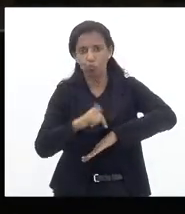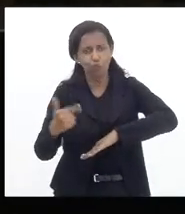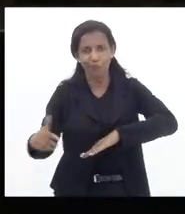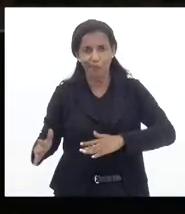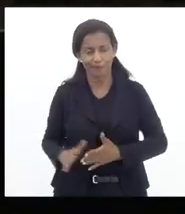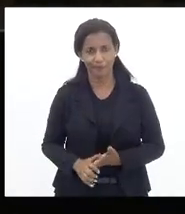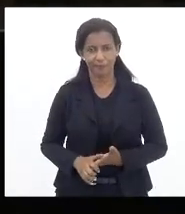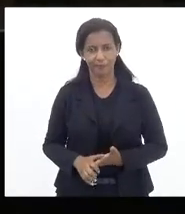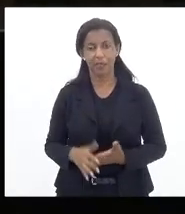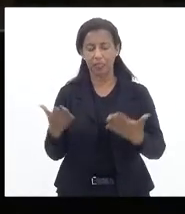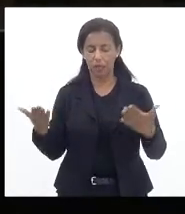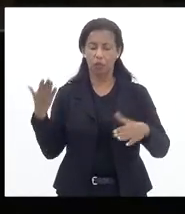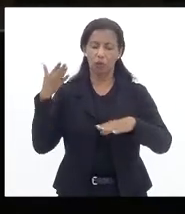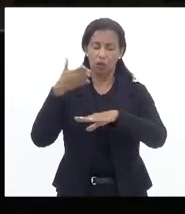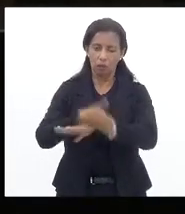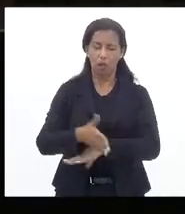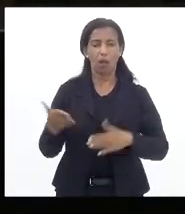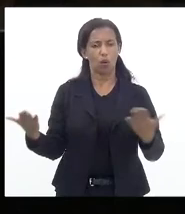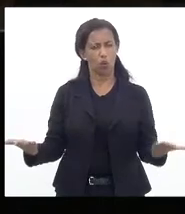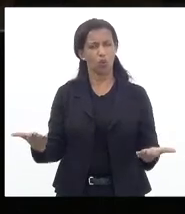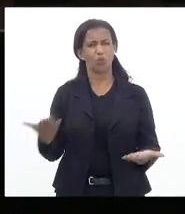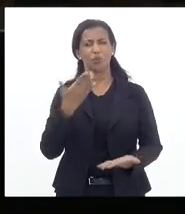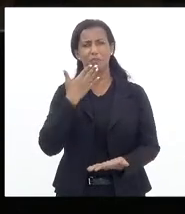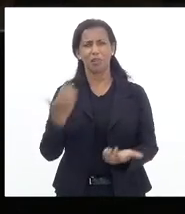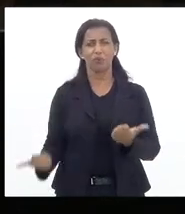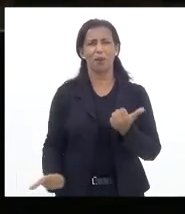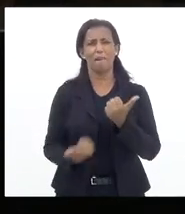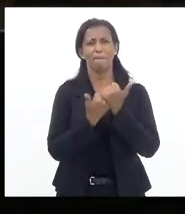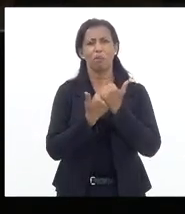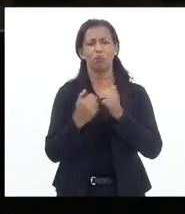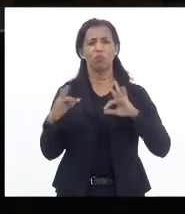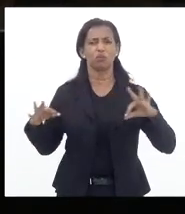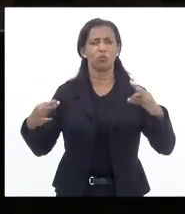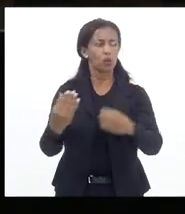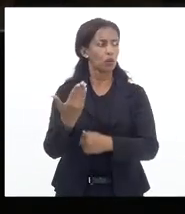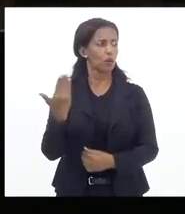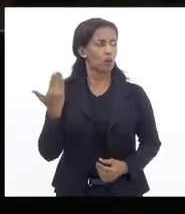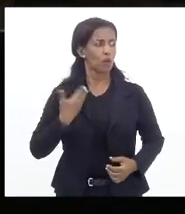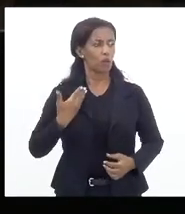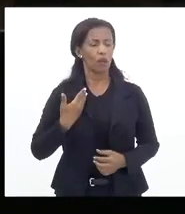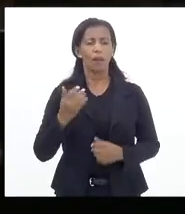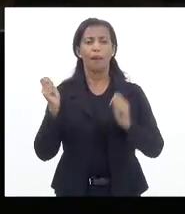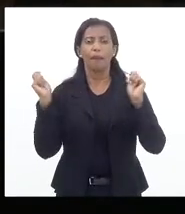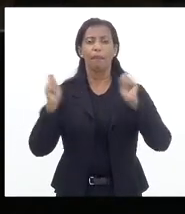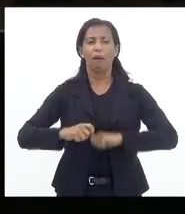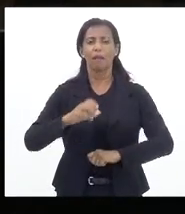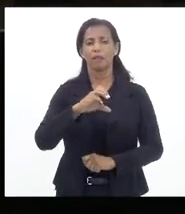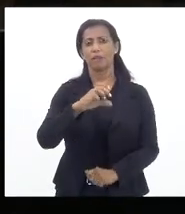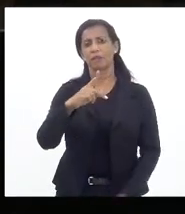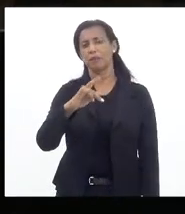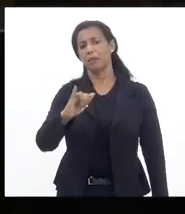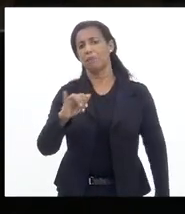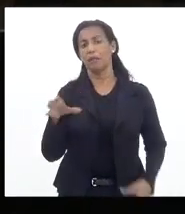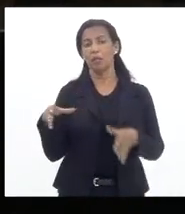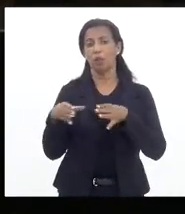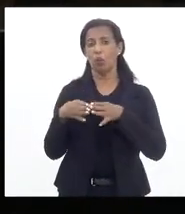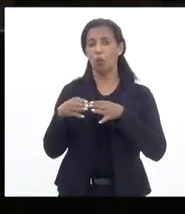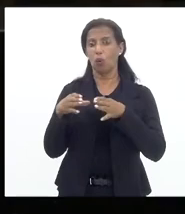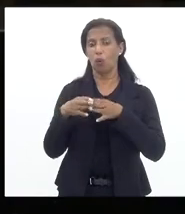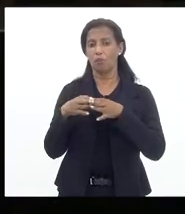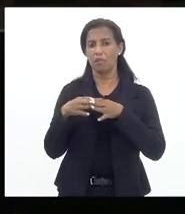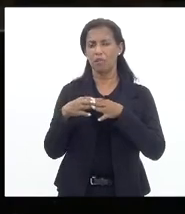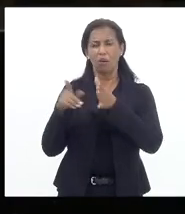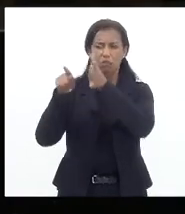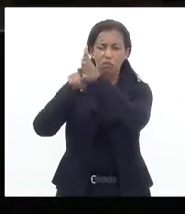hoje espero contar com o apoio de todos os meus pares para que a gente possa abrir uma CPI uma comissão parlamentar